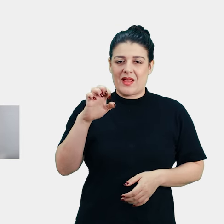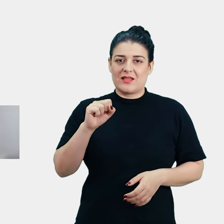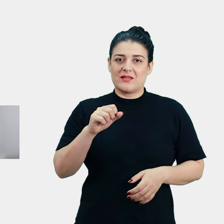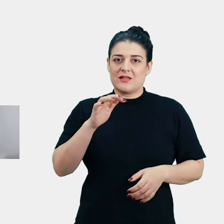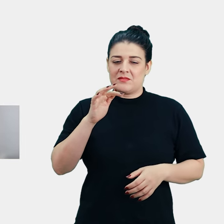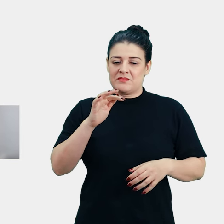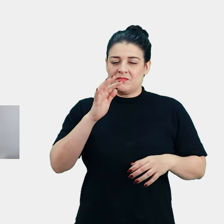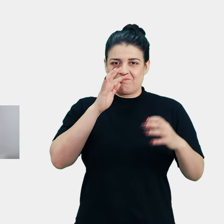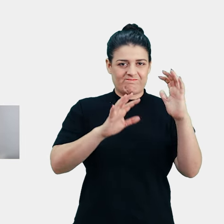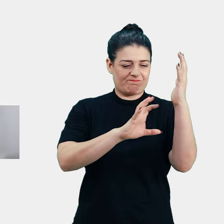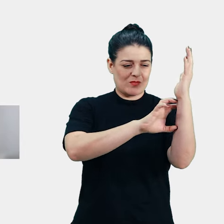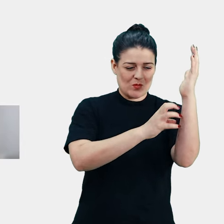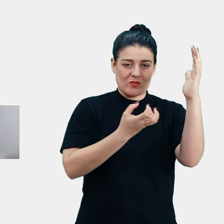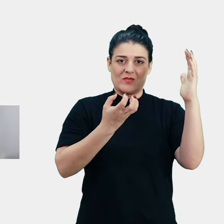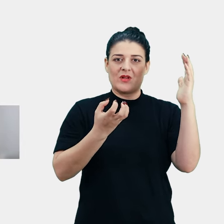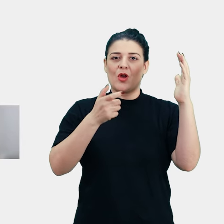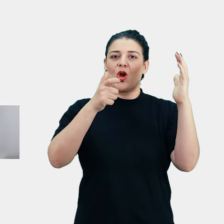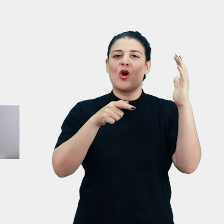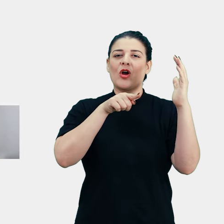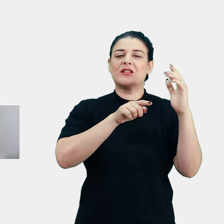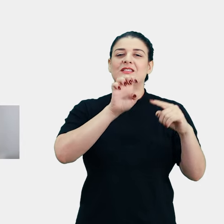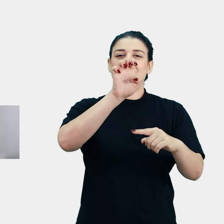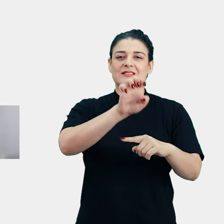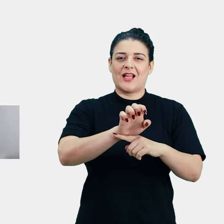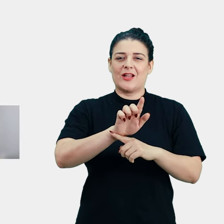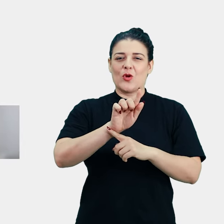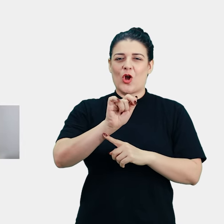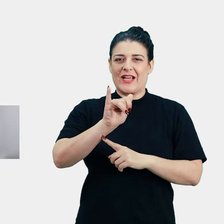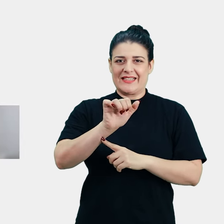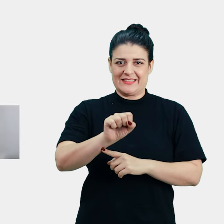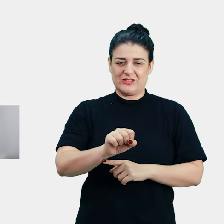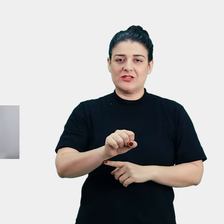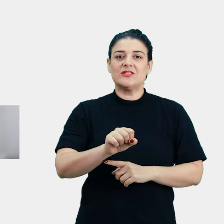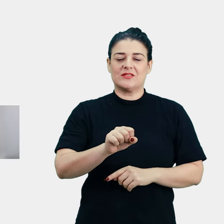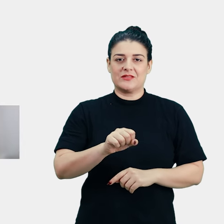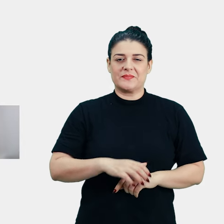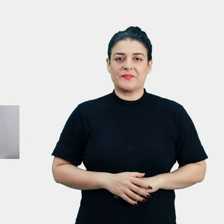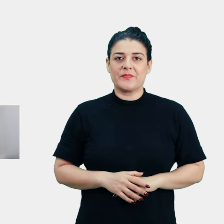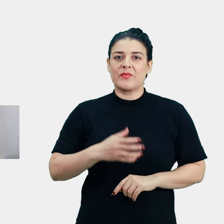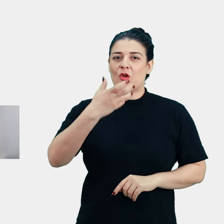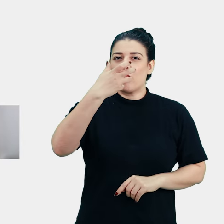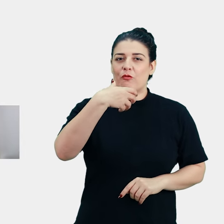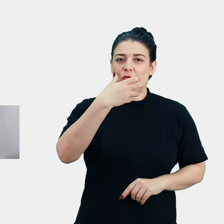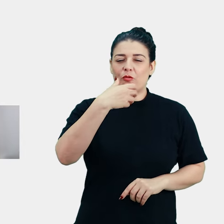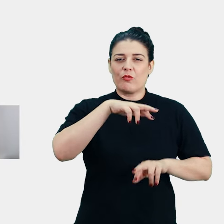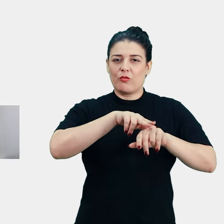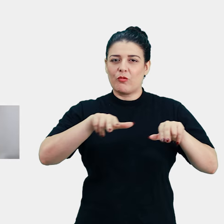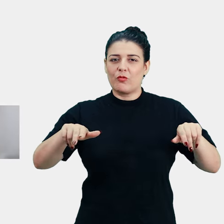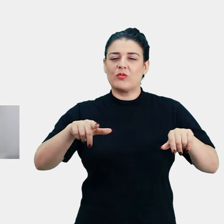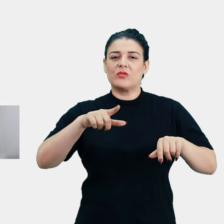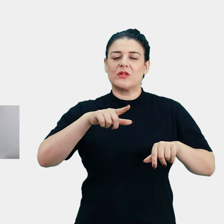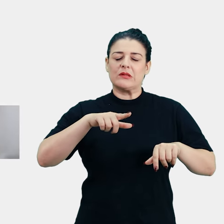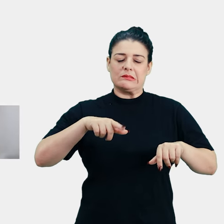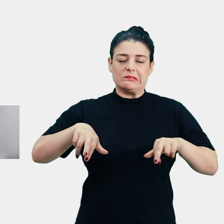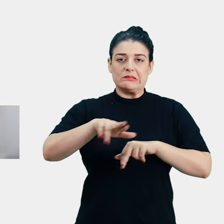cultivadas, tá? Lá no estado de Goiás. Então, aqui, frutos, né, das 31 variedades de tomate